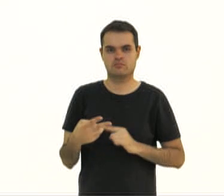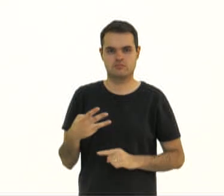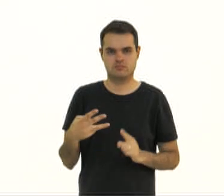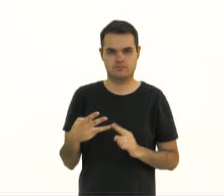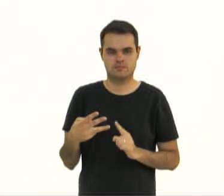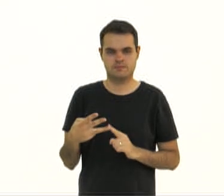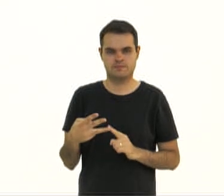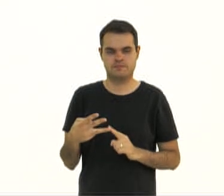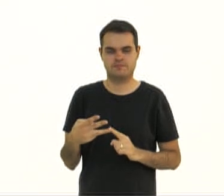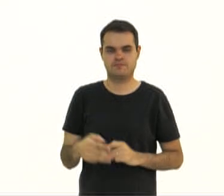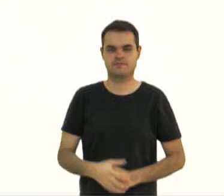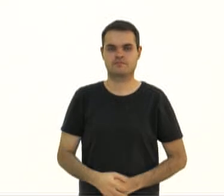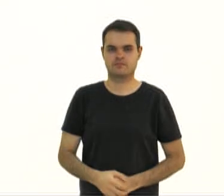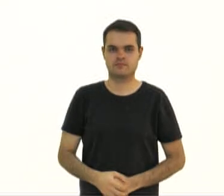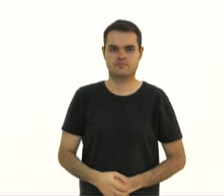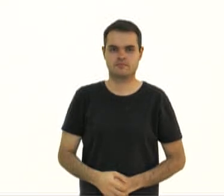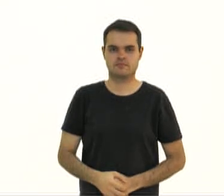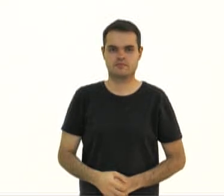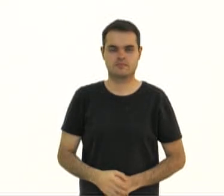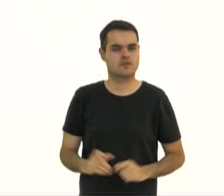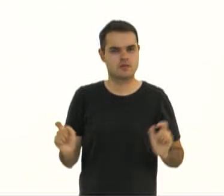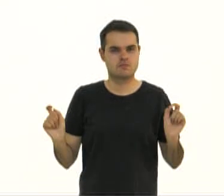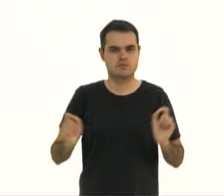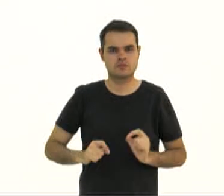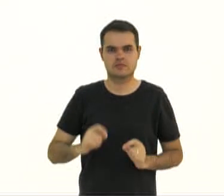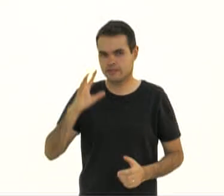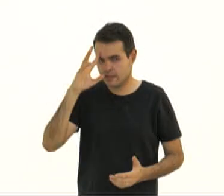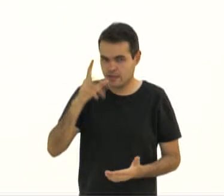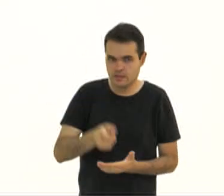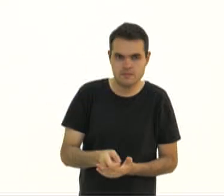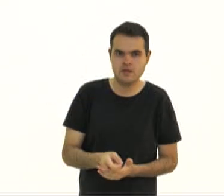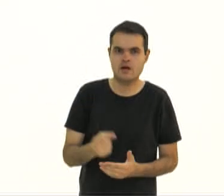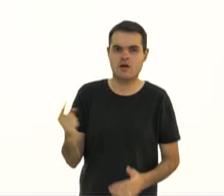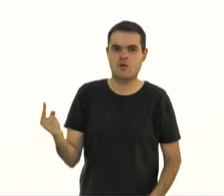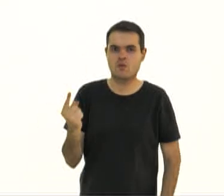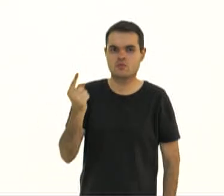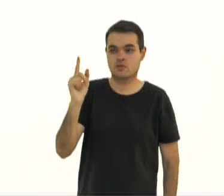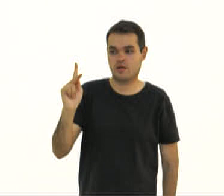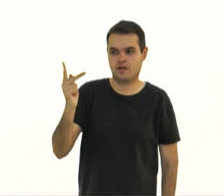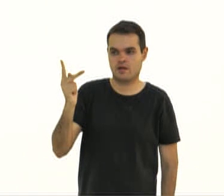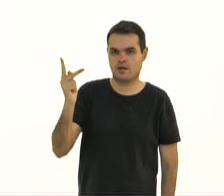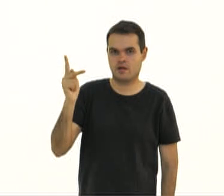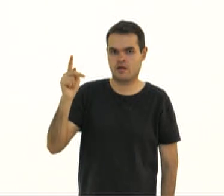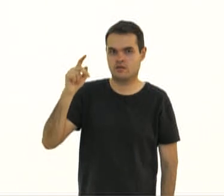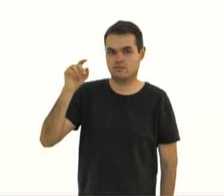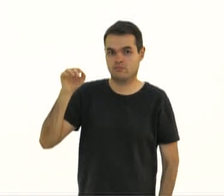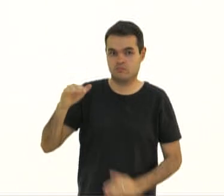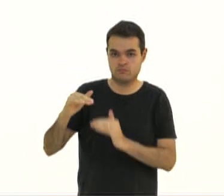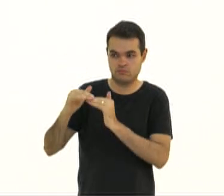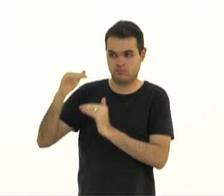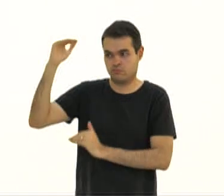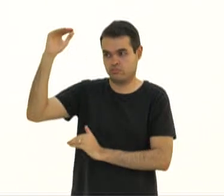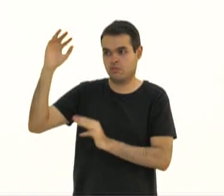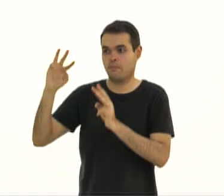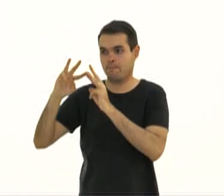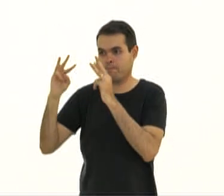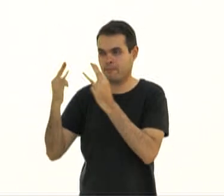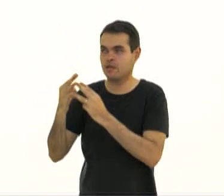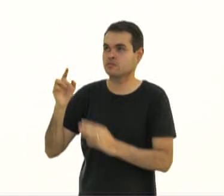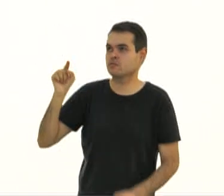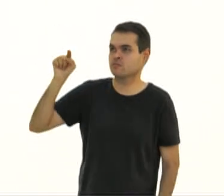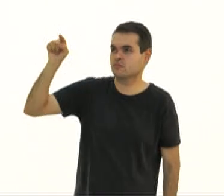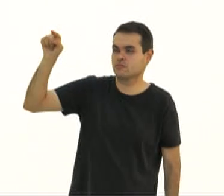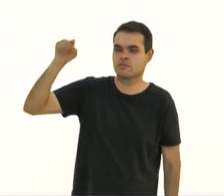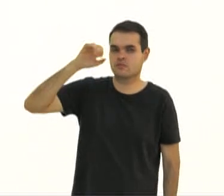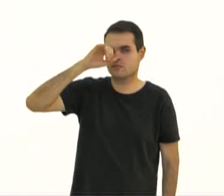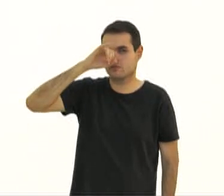O outro item ele diz o seguinte: é possível determinar a altura H do morro sabendo a massa do porco e